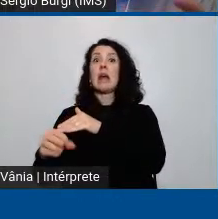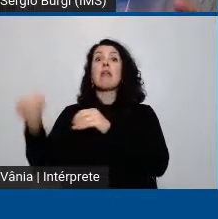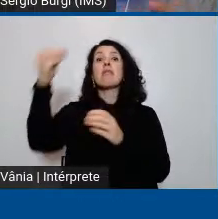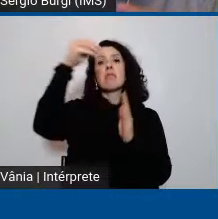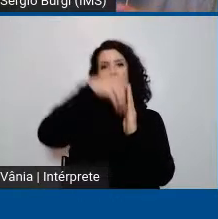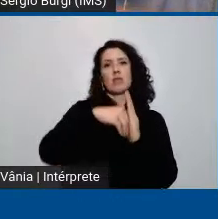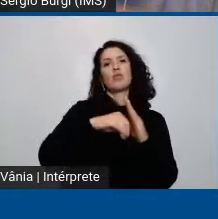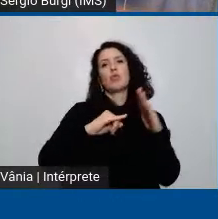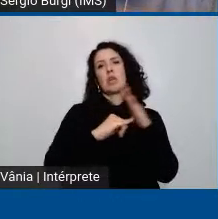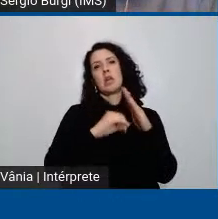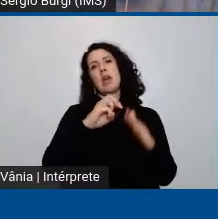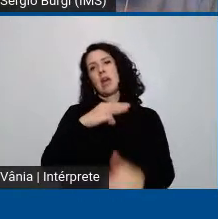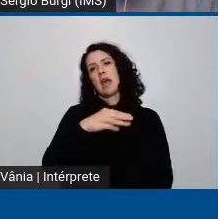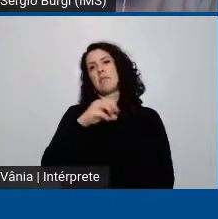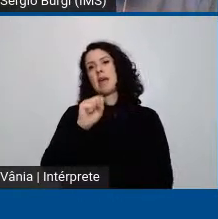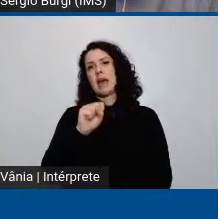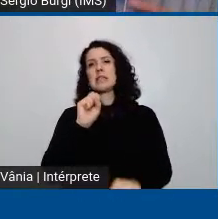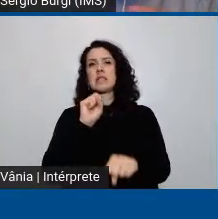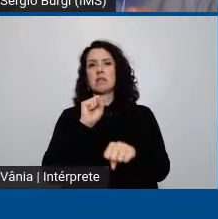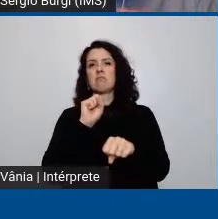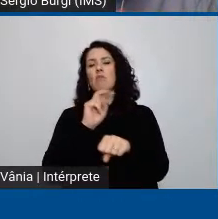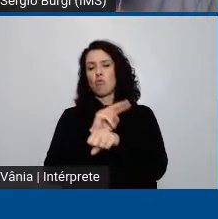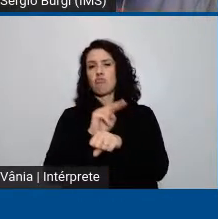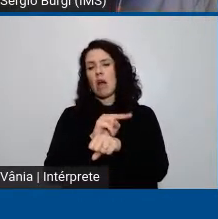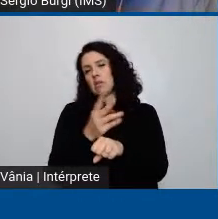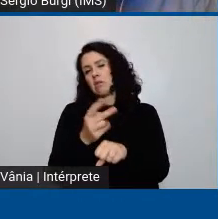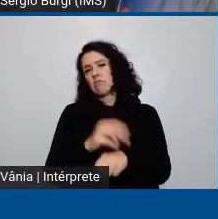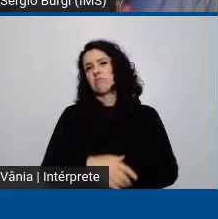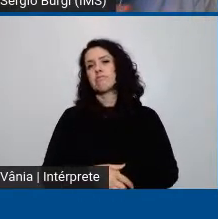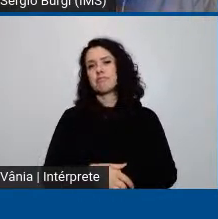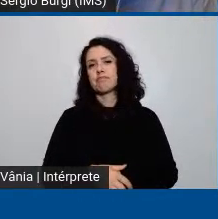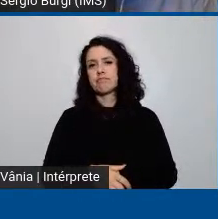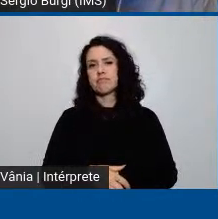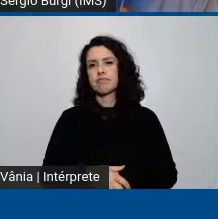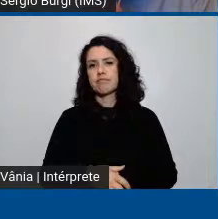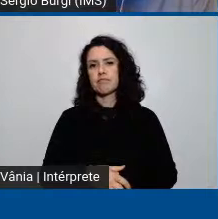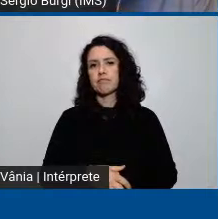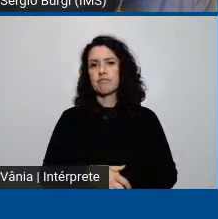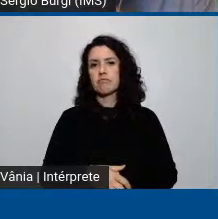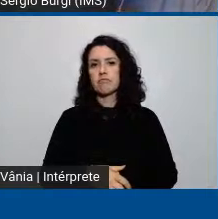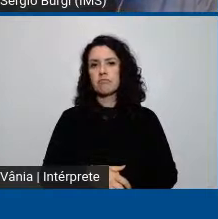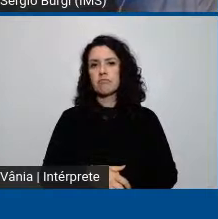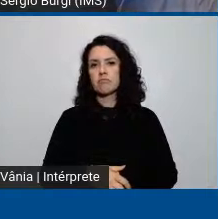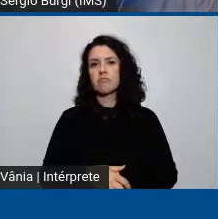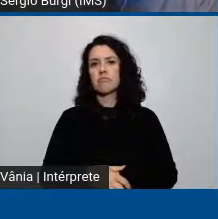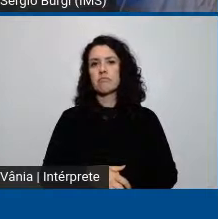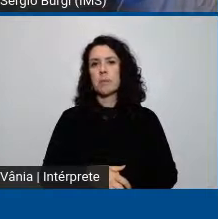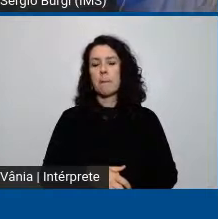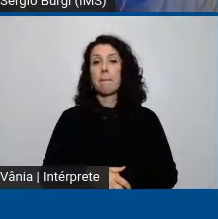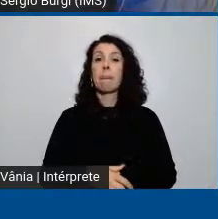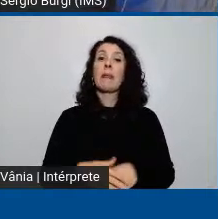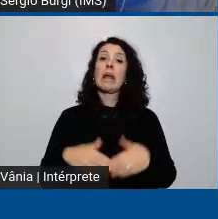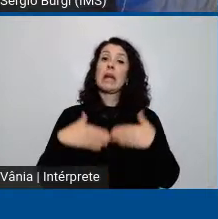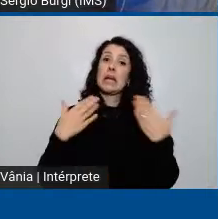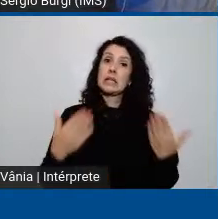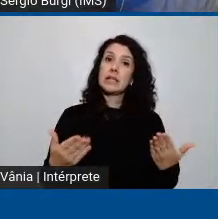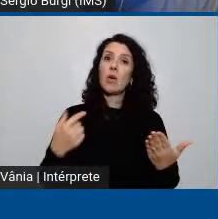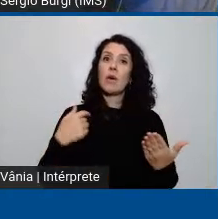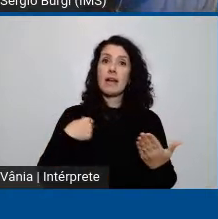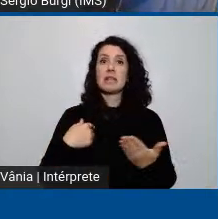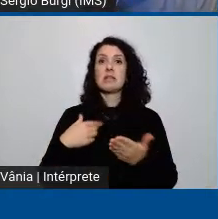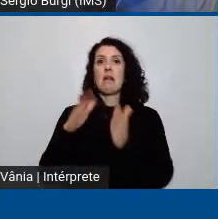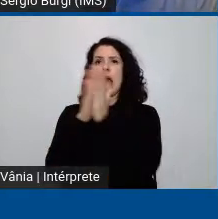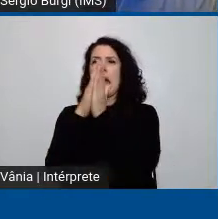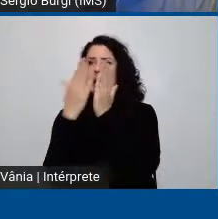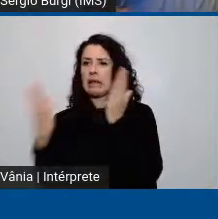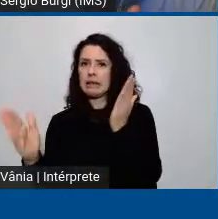Salles. Então, quando a gente examina, né, esse catálogo de produtos, né,